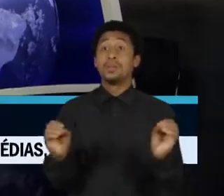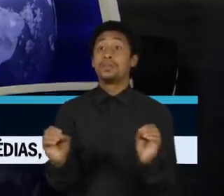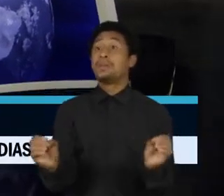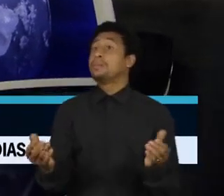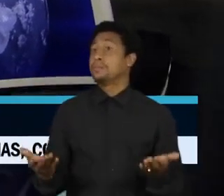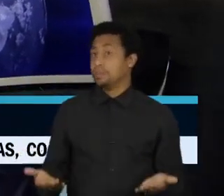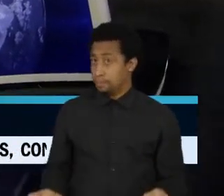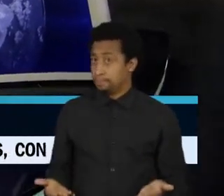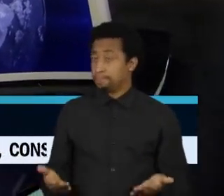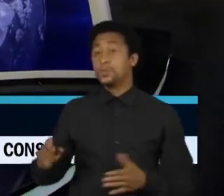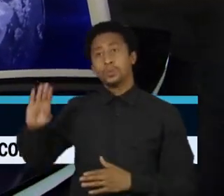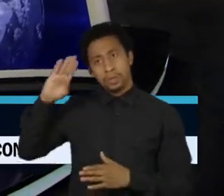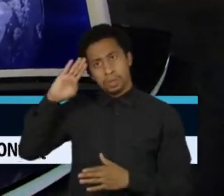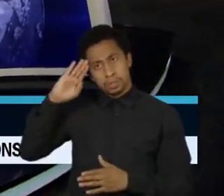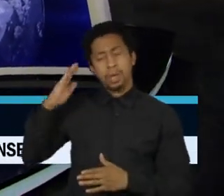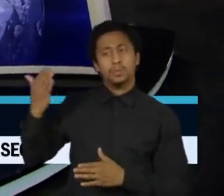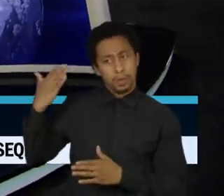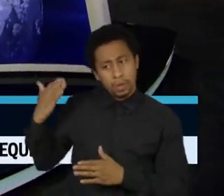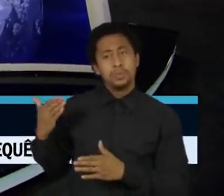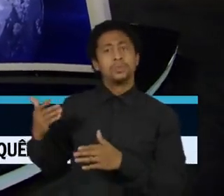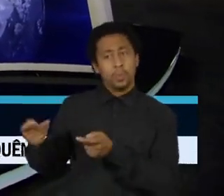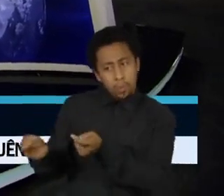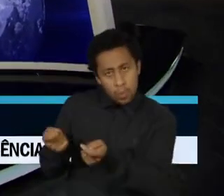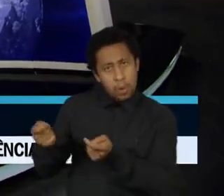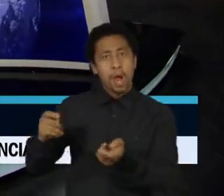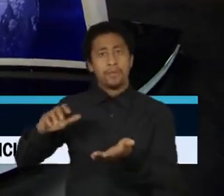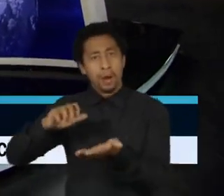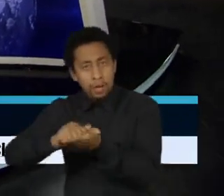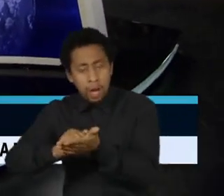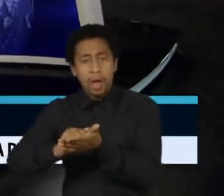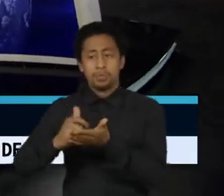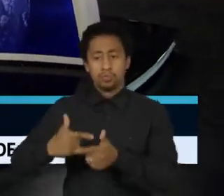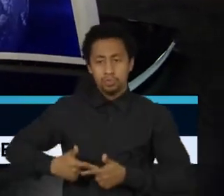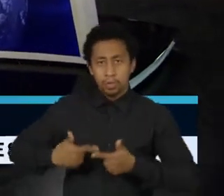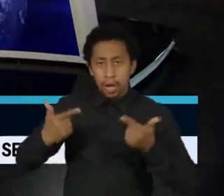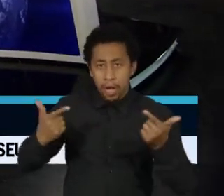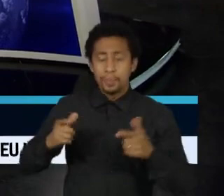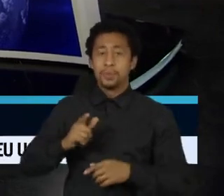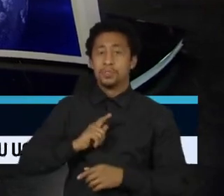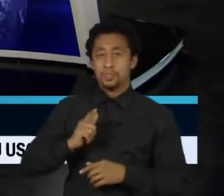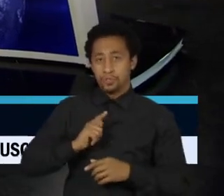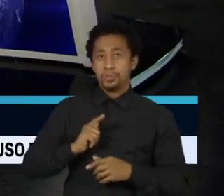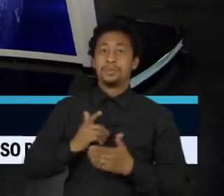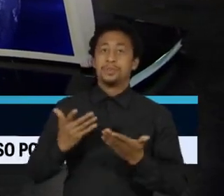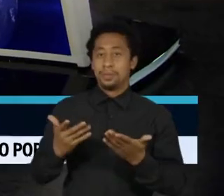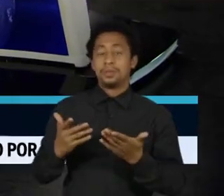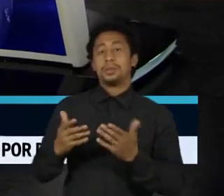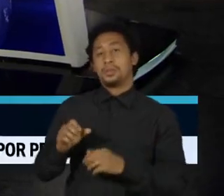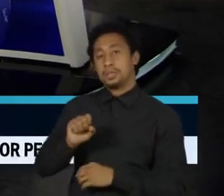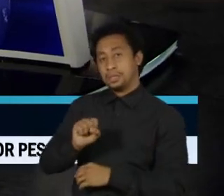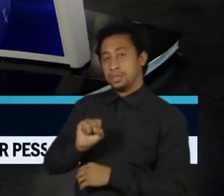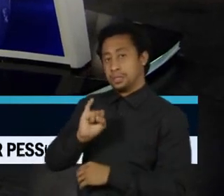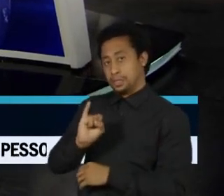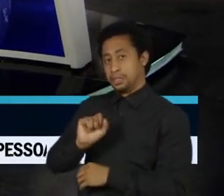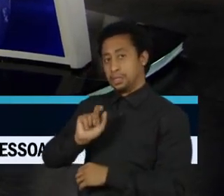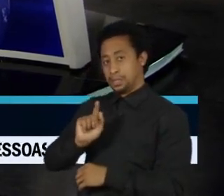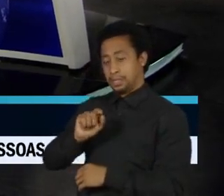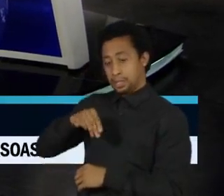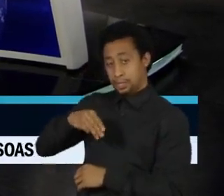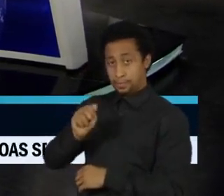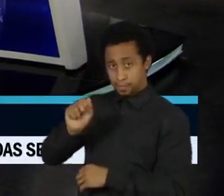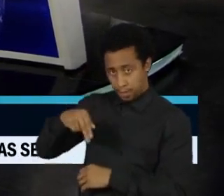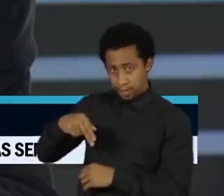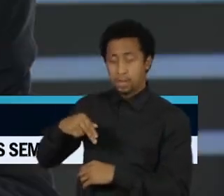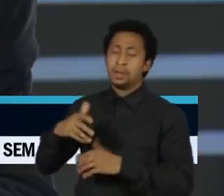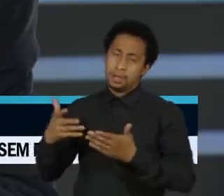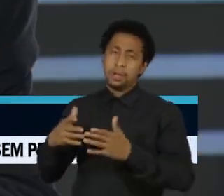para não controlar mais, porque até então o Exército, através do SIGMA, que é o serviço de controle das armas